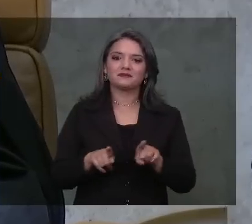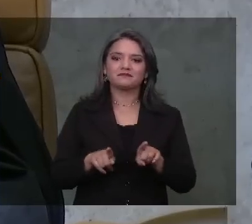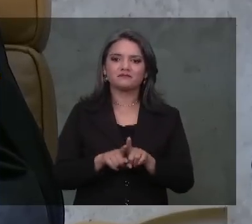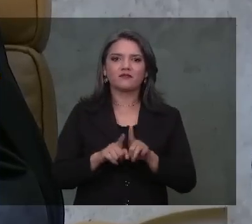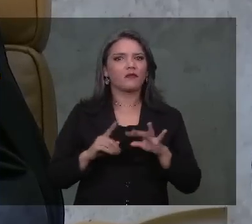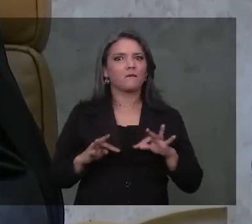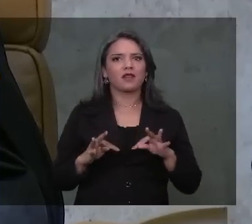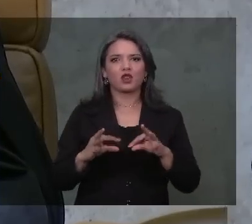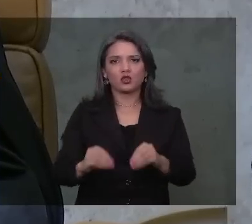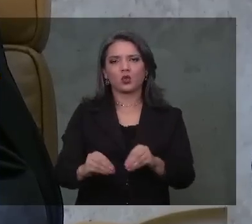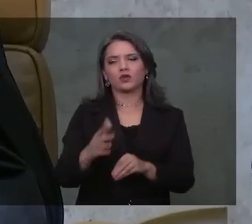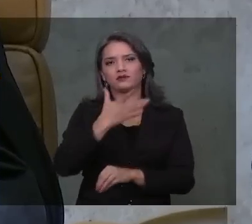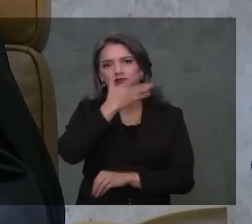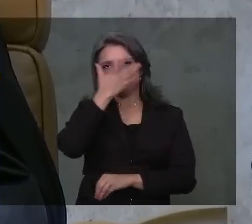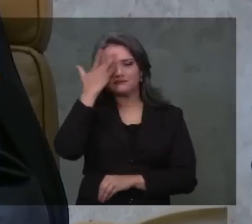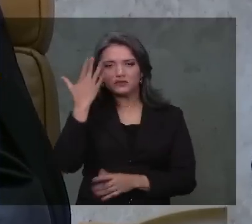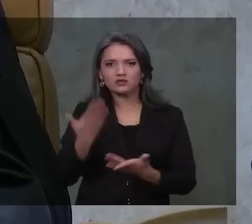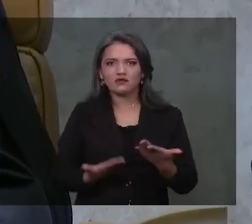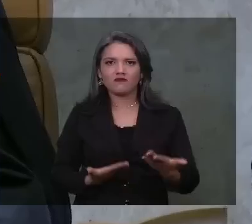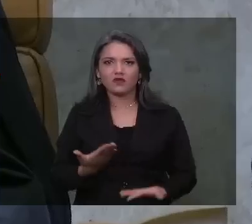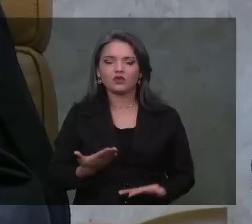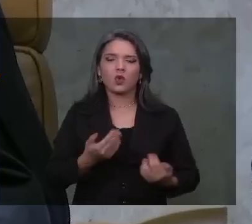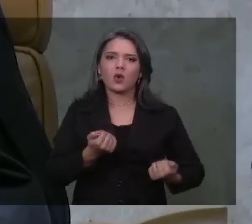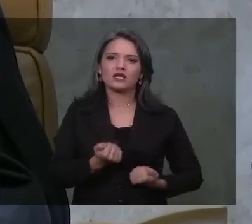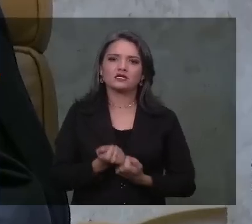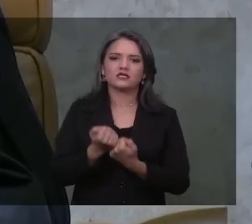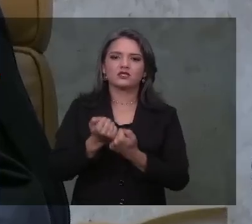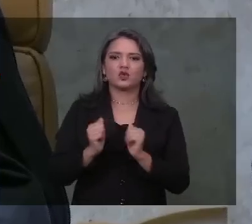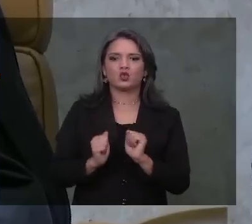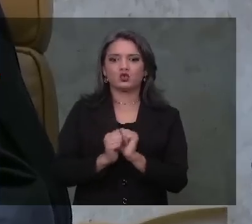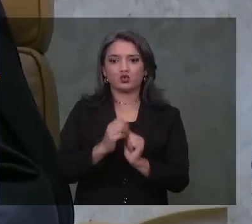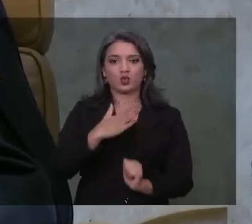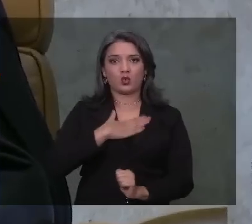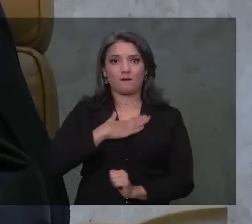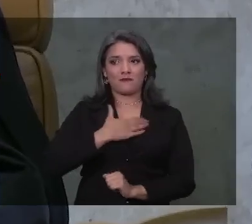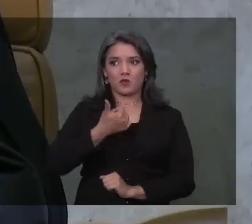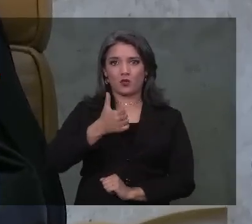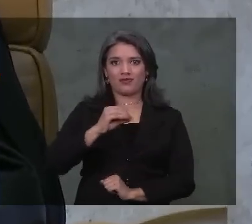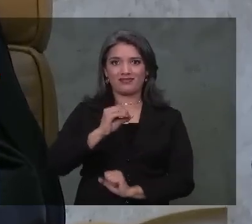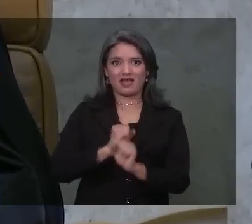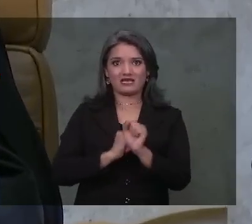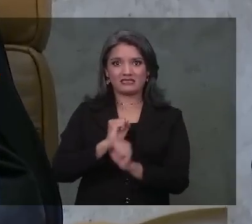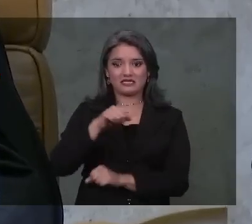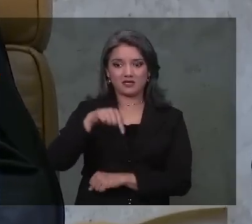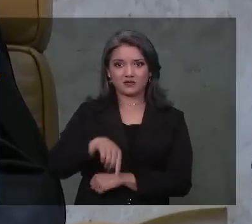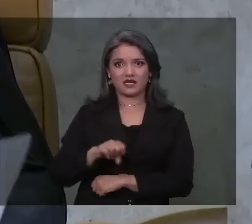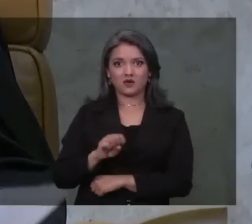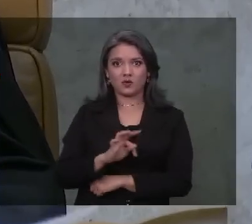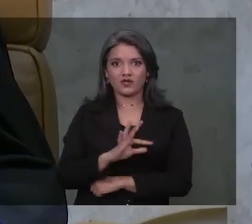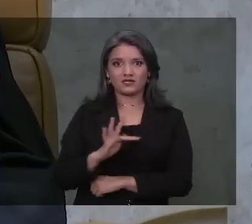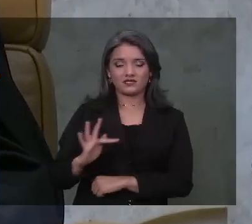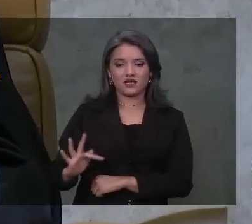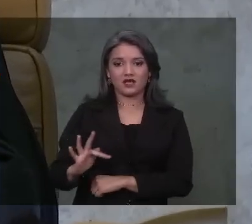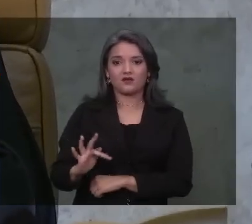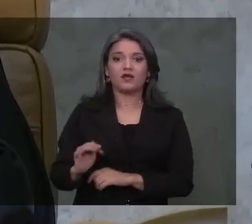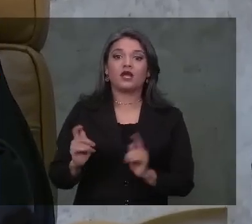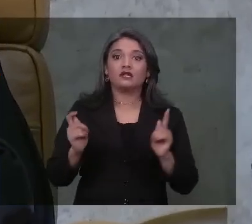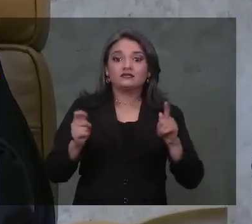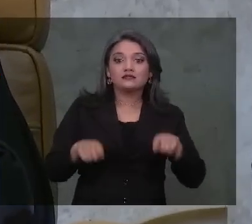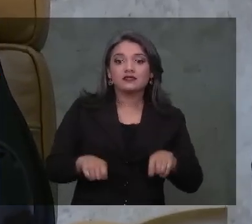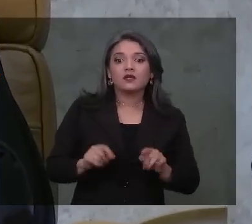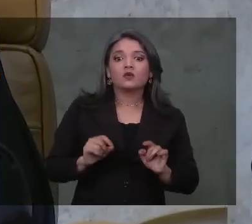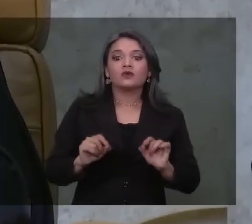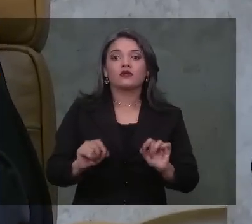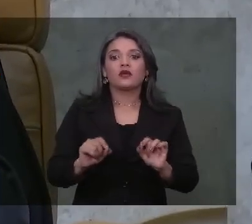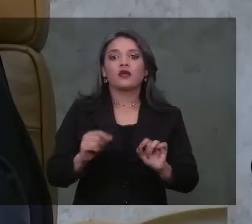todos os servidores e assessores que estiveram comigo nesses 10 anos de Supremo permitindo não apenas que eu reduzisse